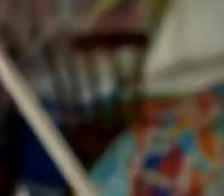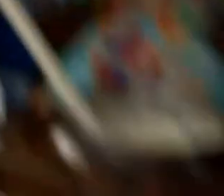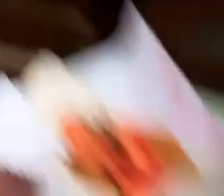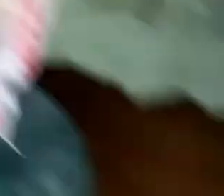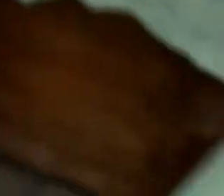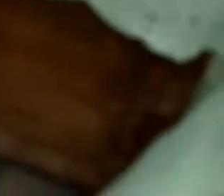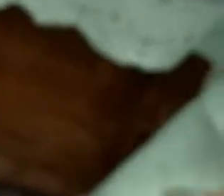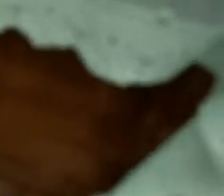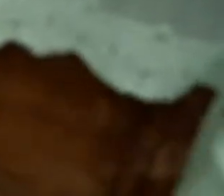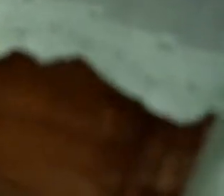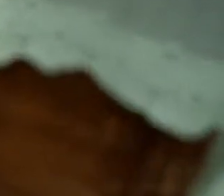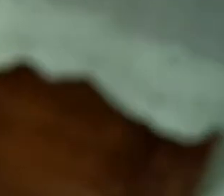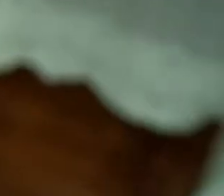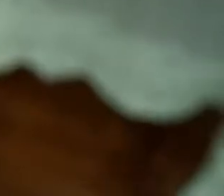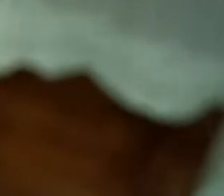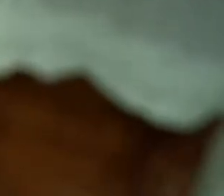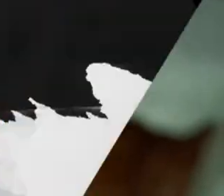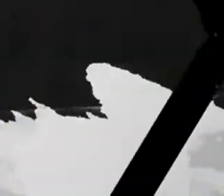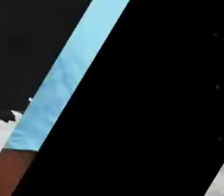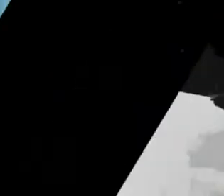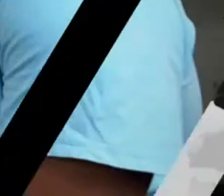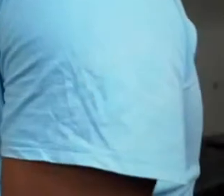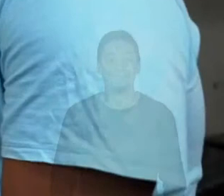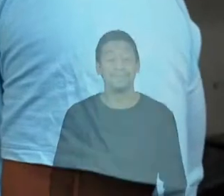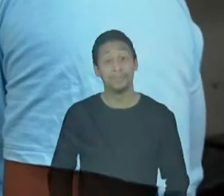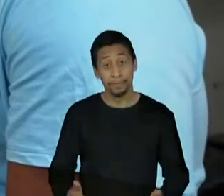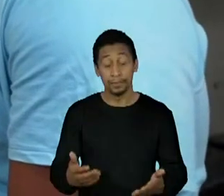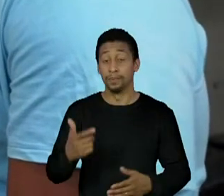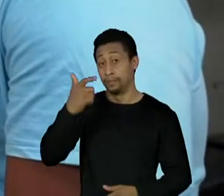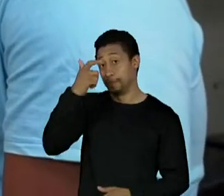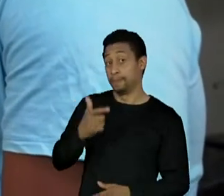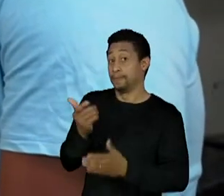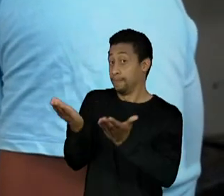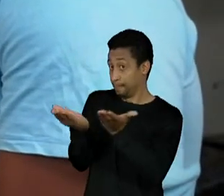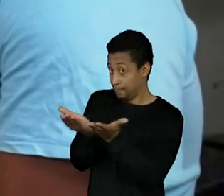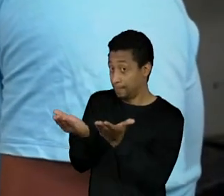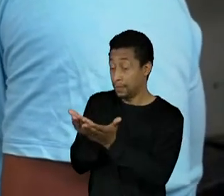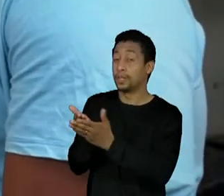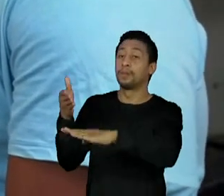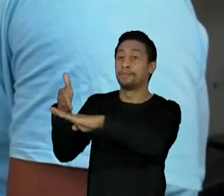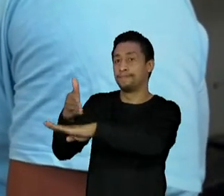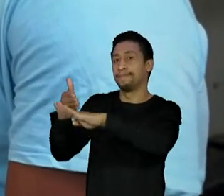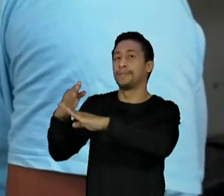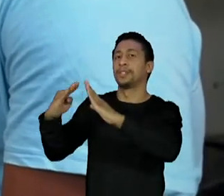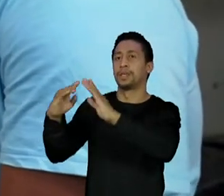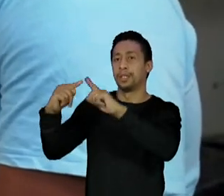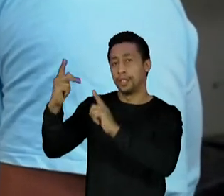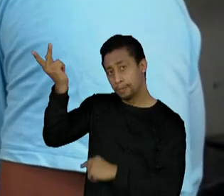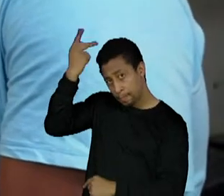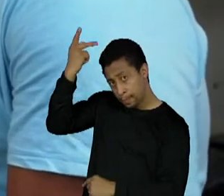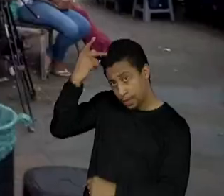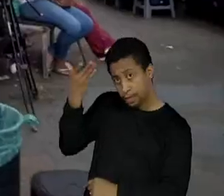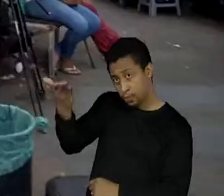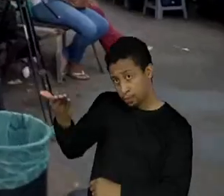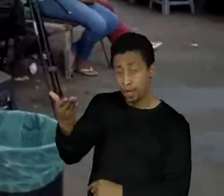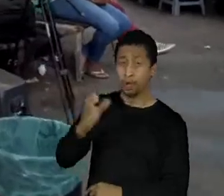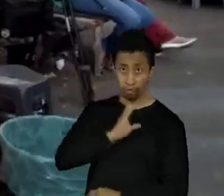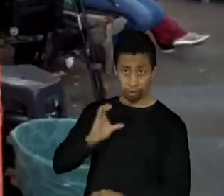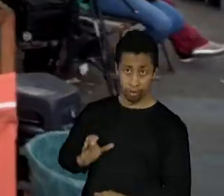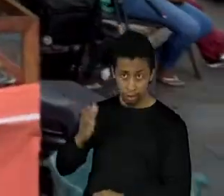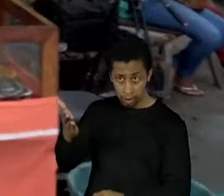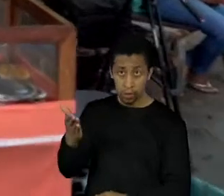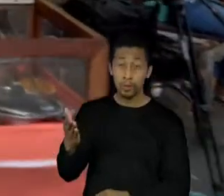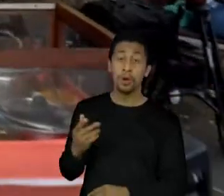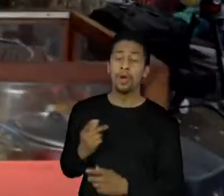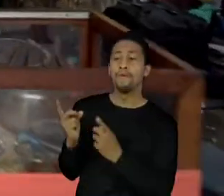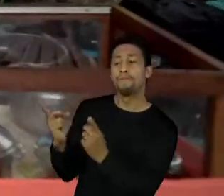seu amor de iaiá. Então, sou evangélico, eu congrego na Igreja Pentecostal das Uniões em Cristo. Com o dinheiro